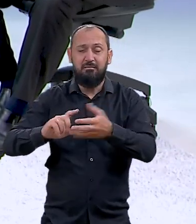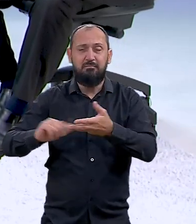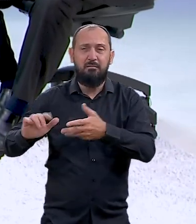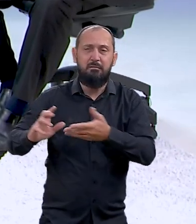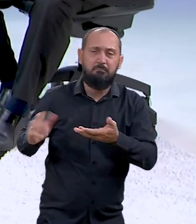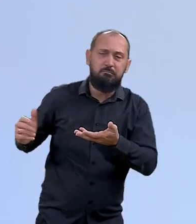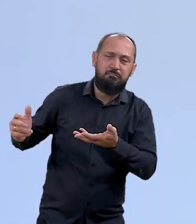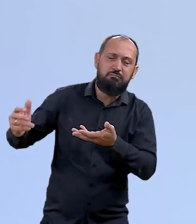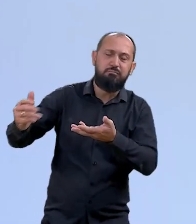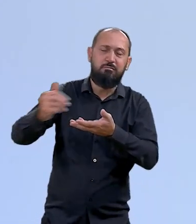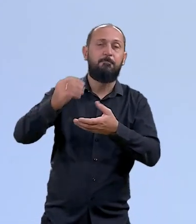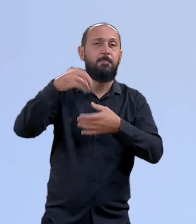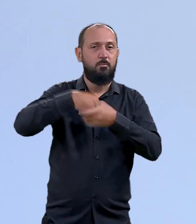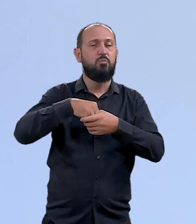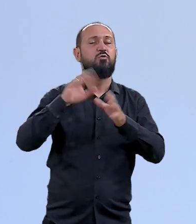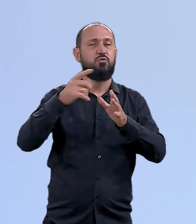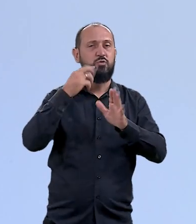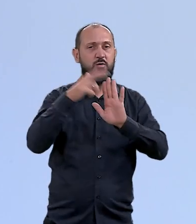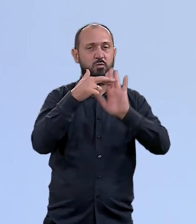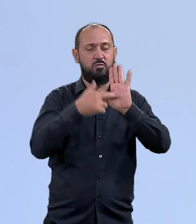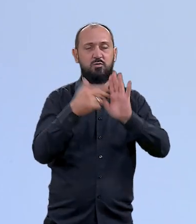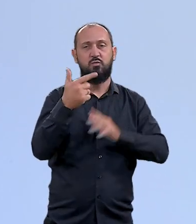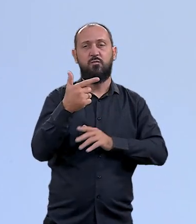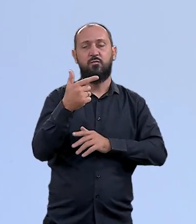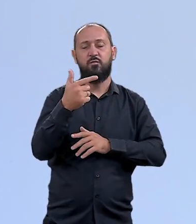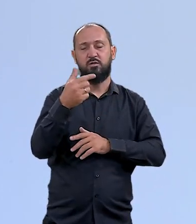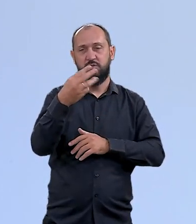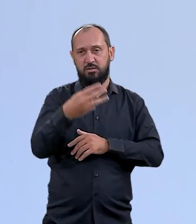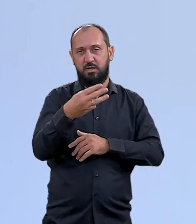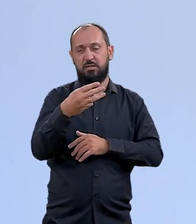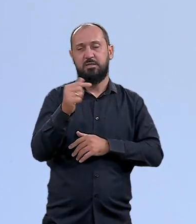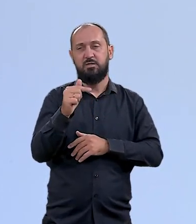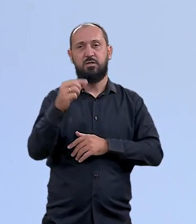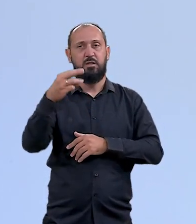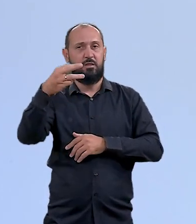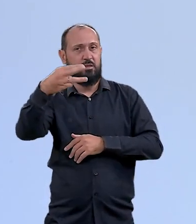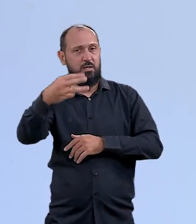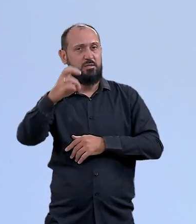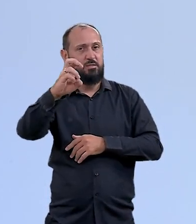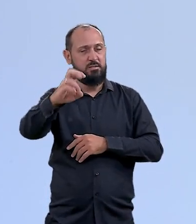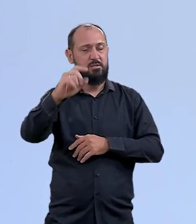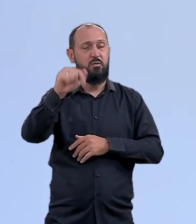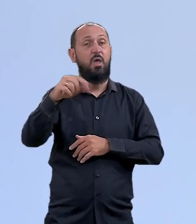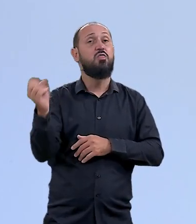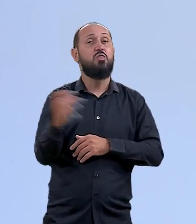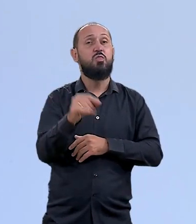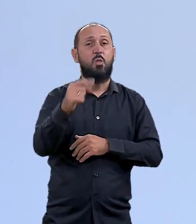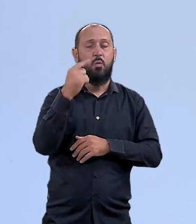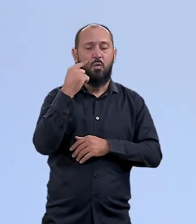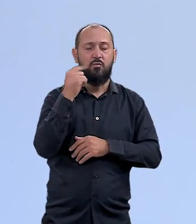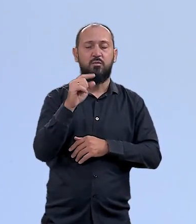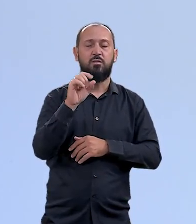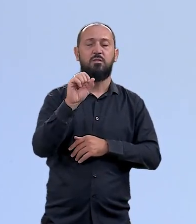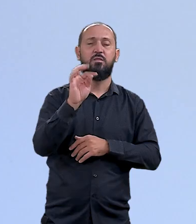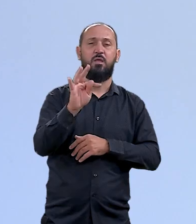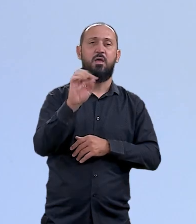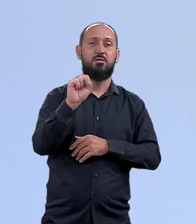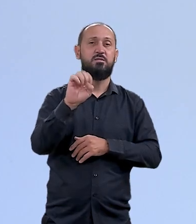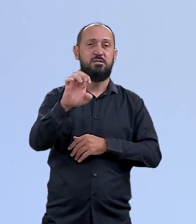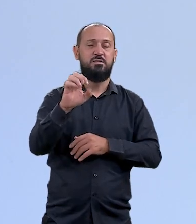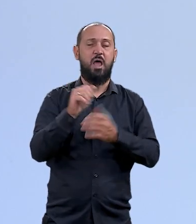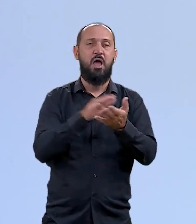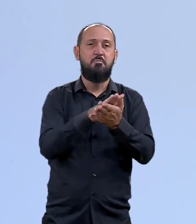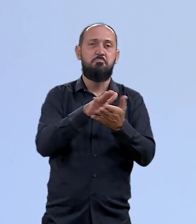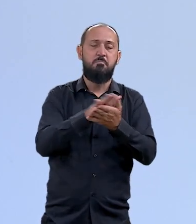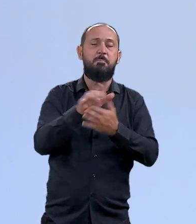é uma realidade. Quem aqui não utiliza a inteligência artificial, quando ela era bem sedimentada, quando ela era bem inicial,